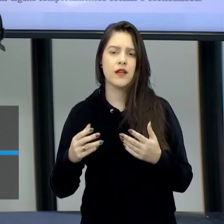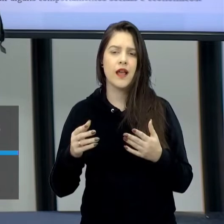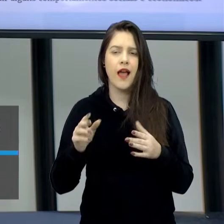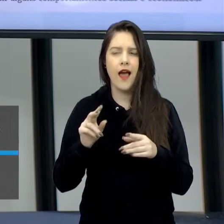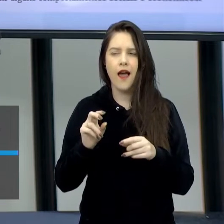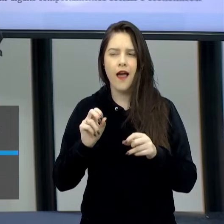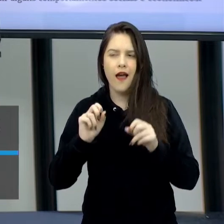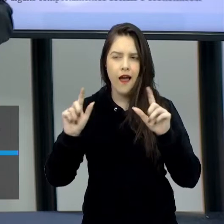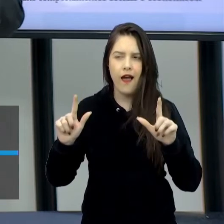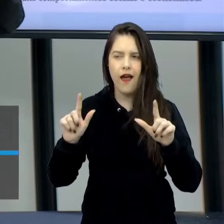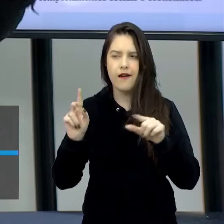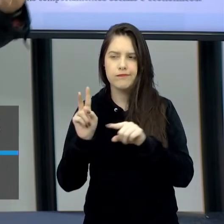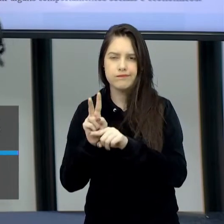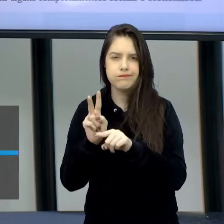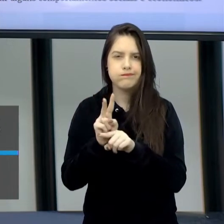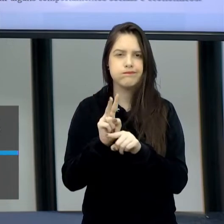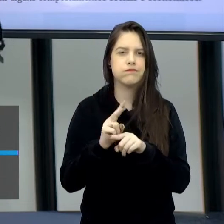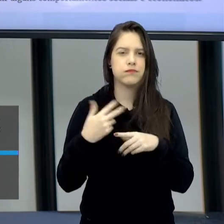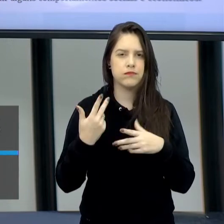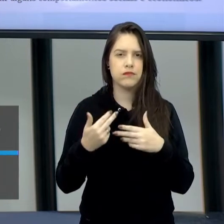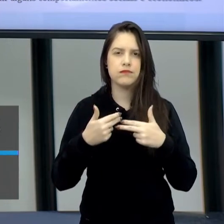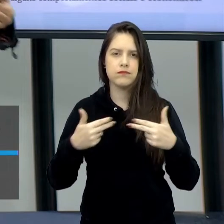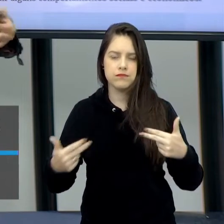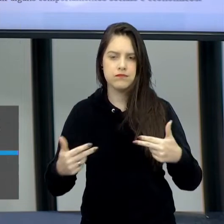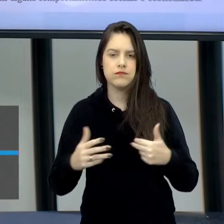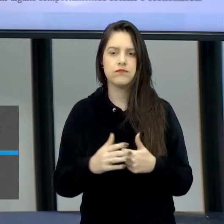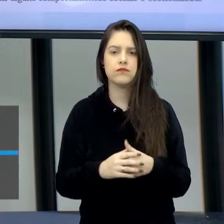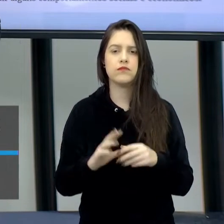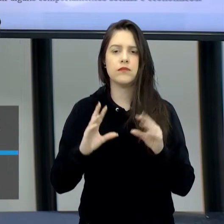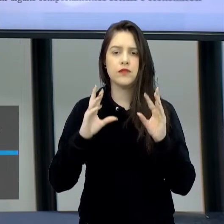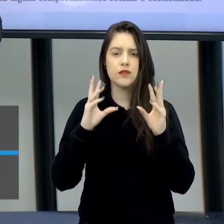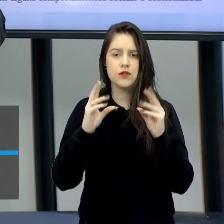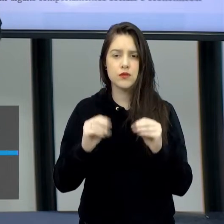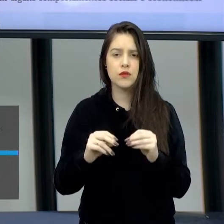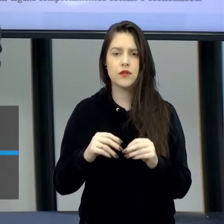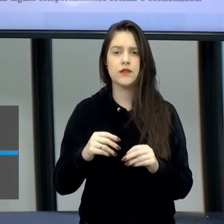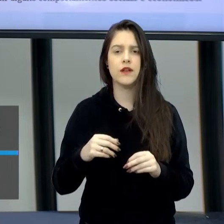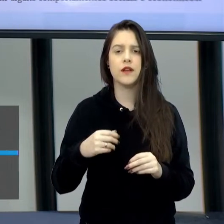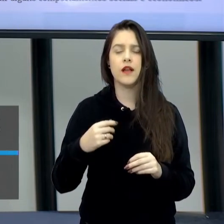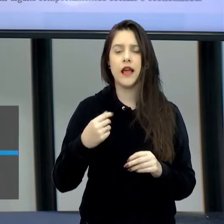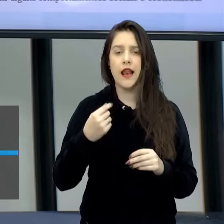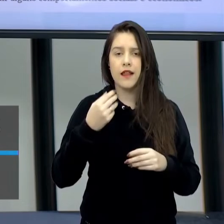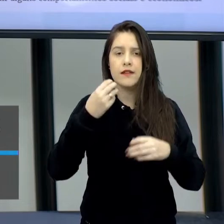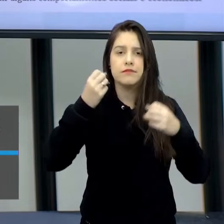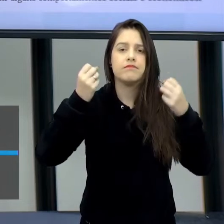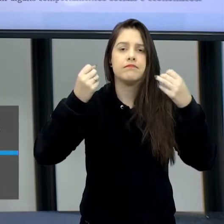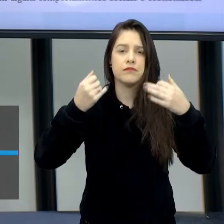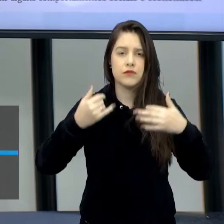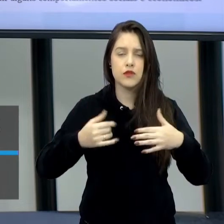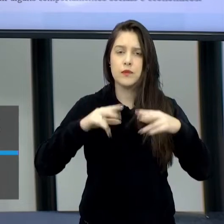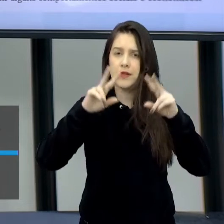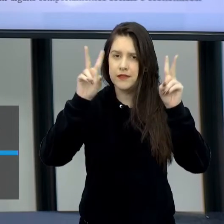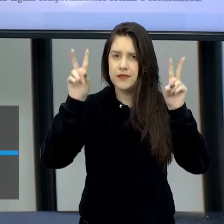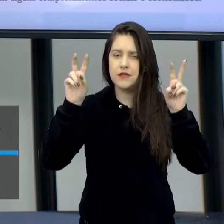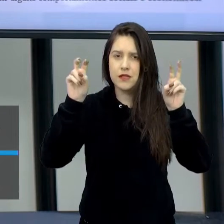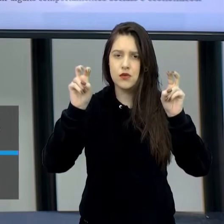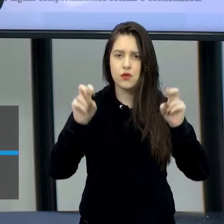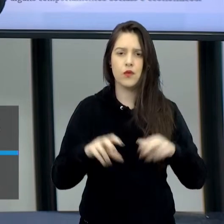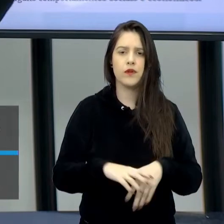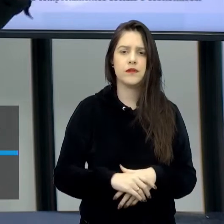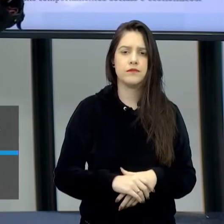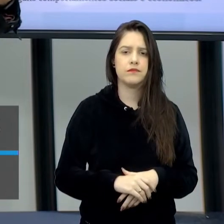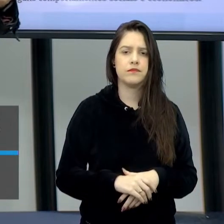lidando aí trazendo à tona toda essa conversa sobre essas questões